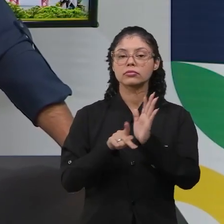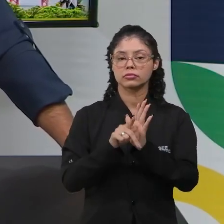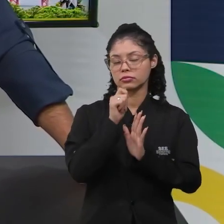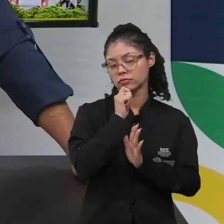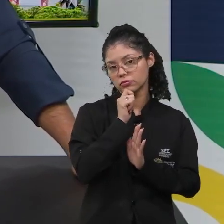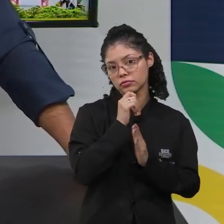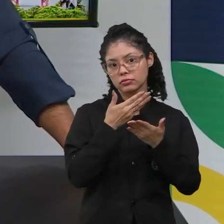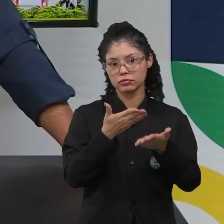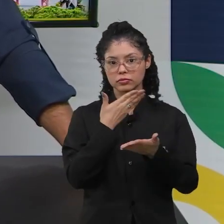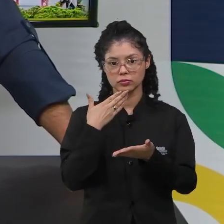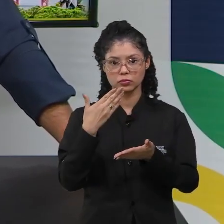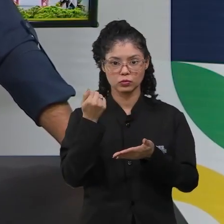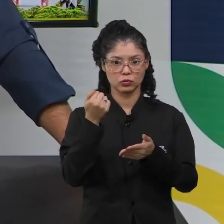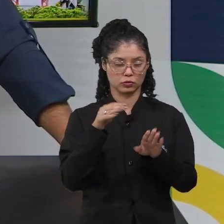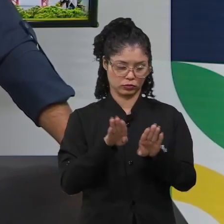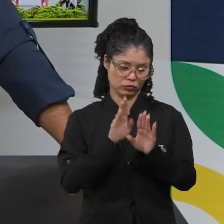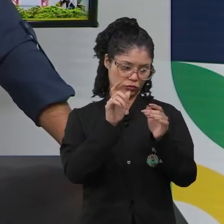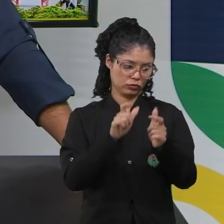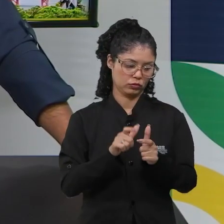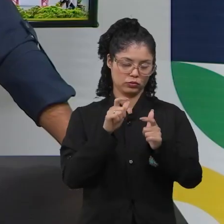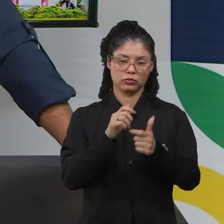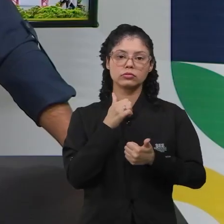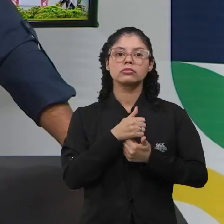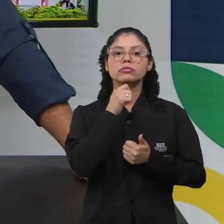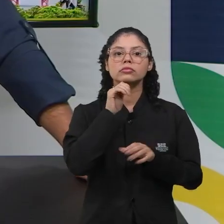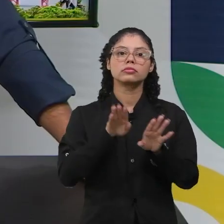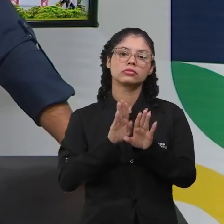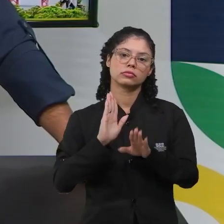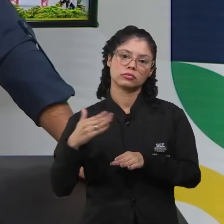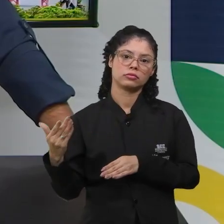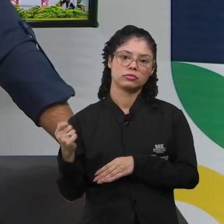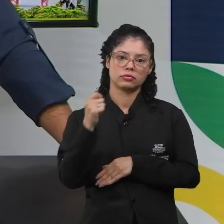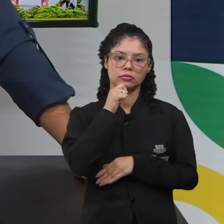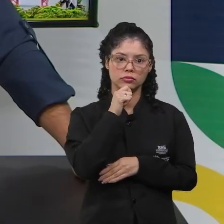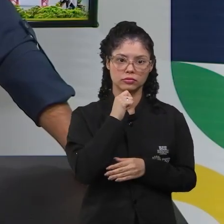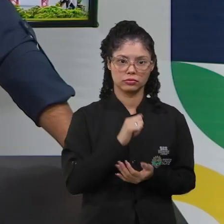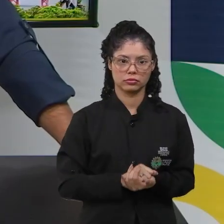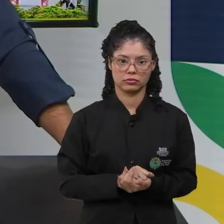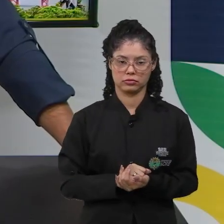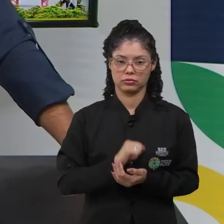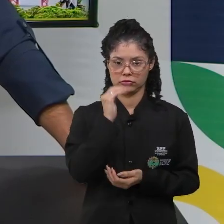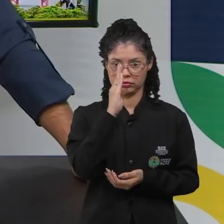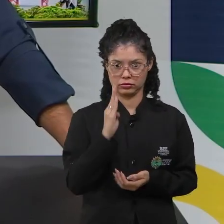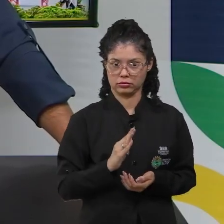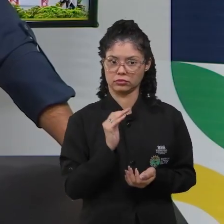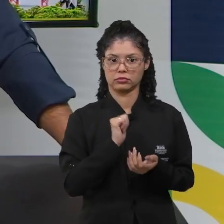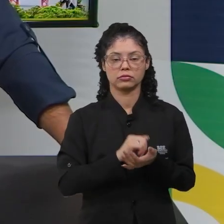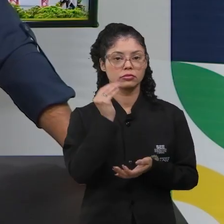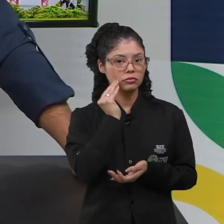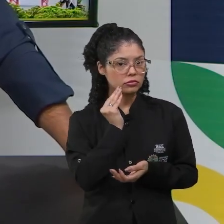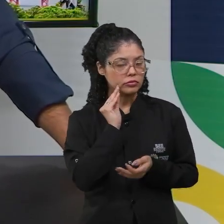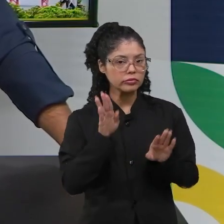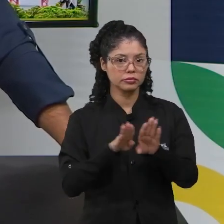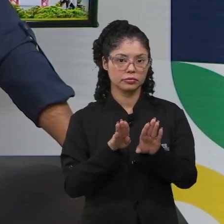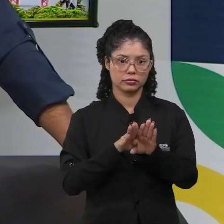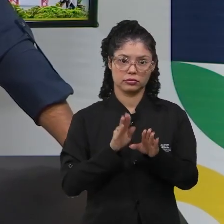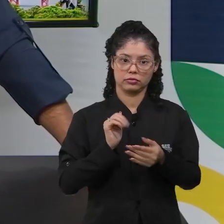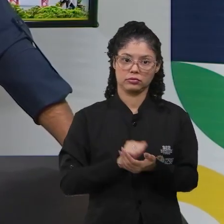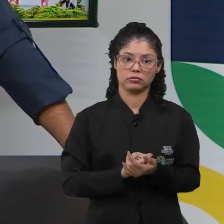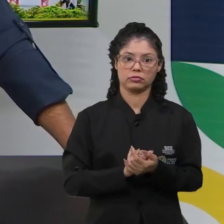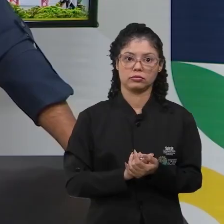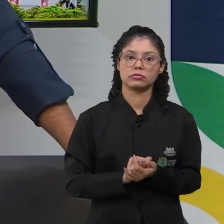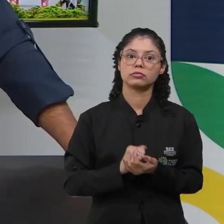evidenciar o melhor da cultura daquele local. Quando as Olimpíadas foram aqui no Brasil, a gente tentando fazer os acenos, a